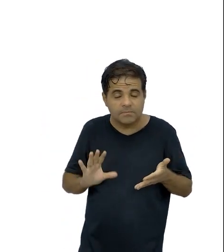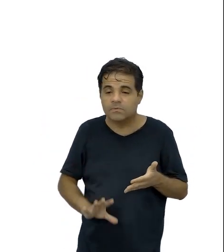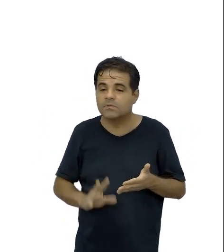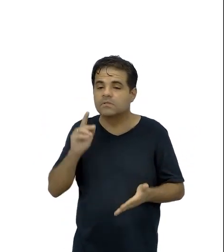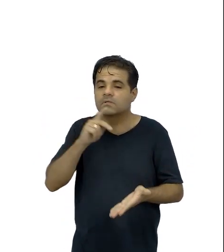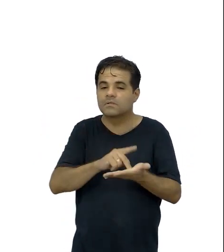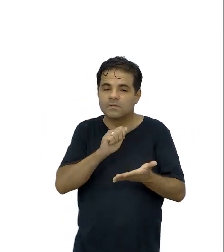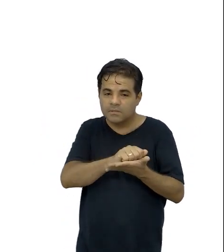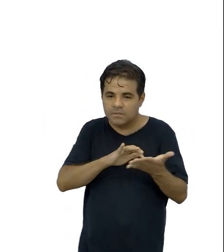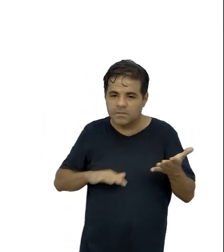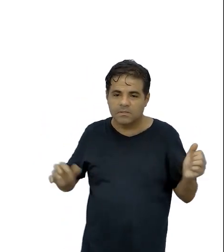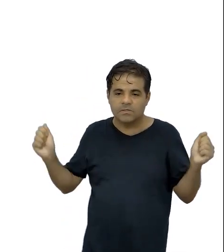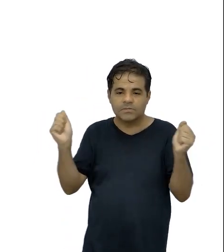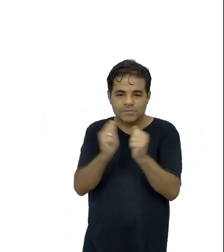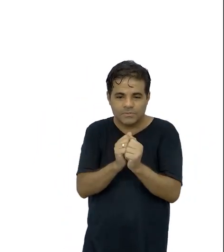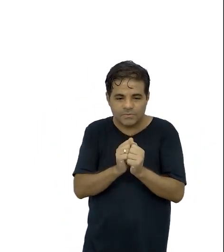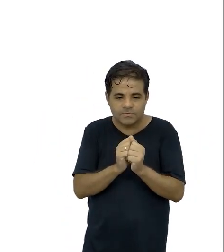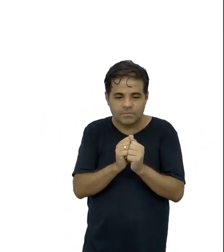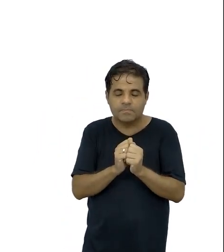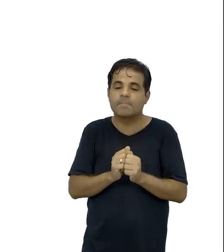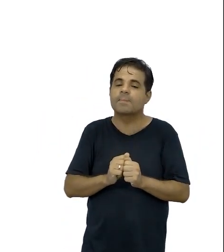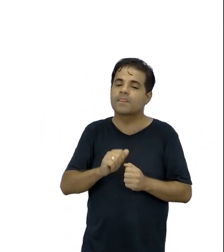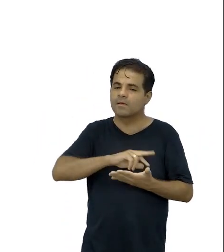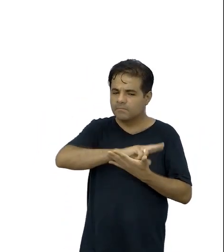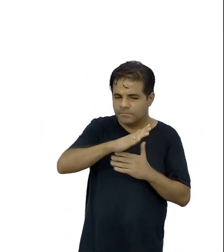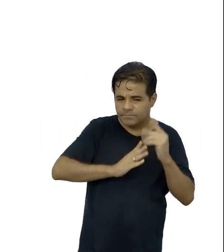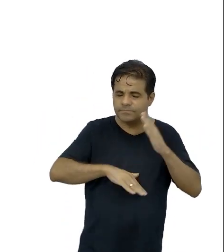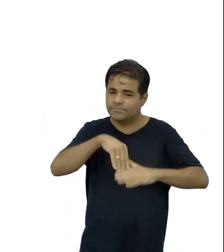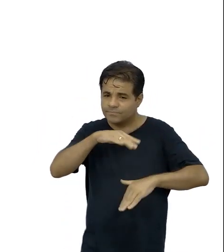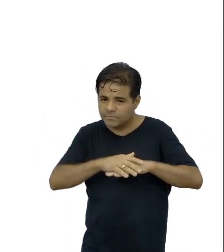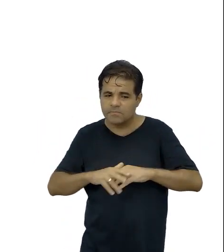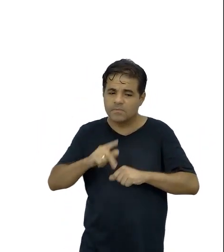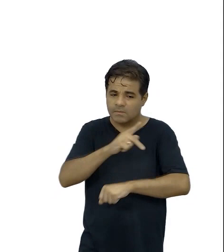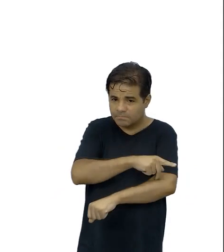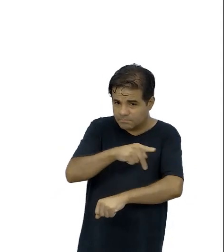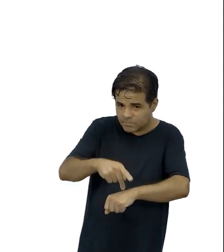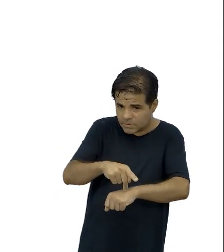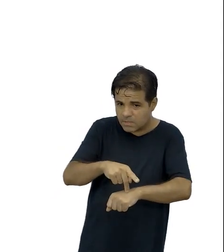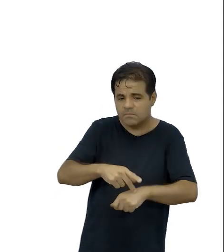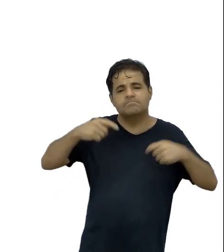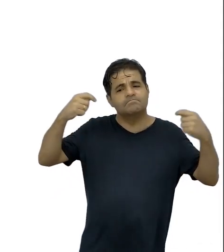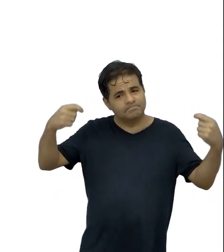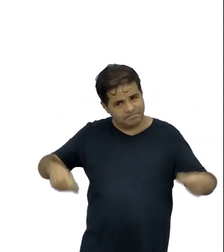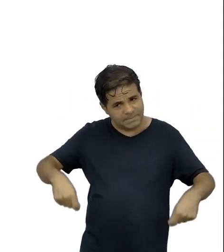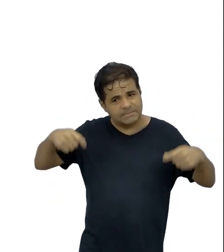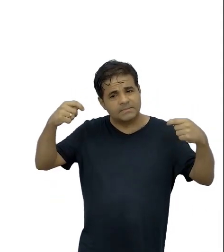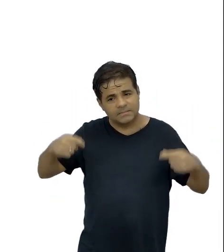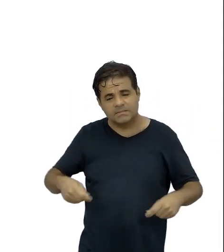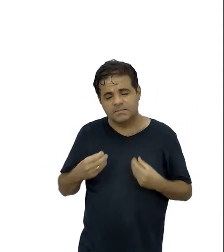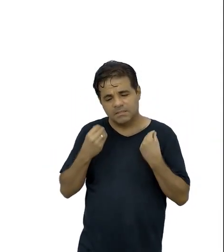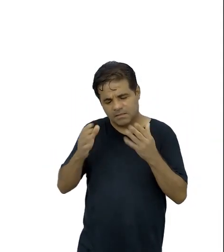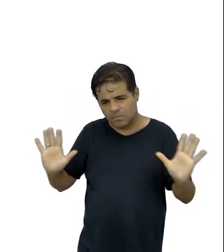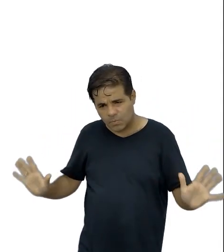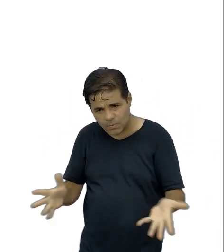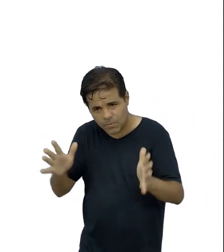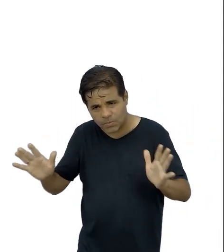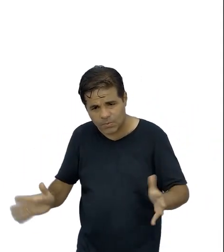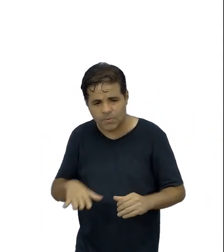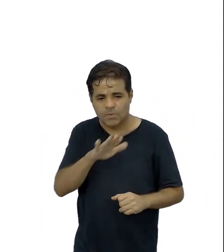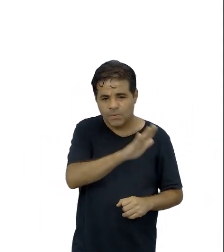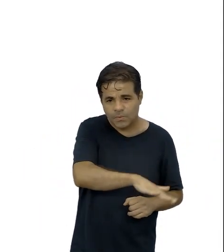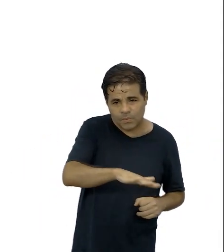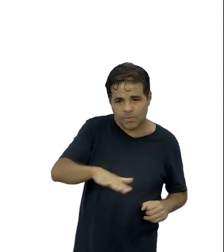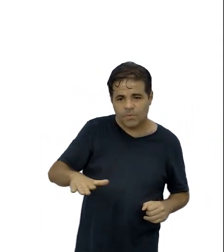essa atividade, então, essas práticas pedagógicas, elas são necessárias. Isso dá motivação para a criança,